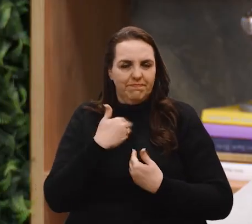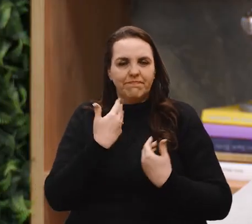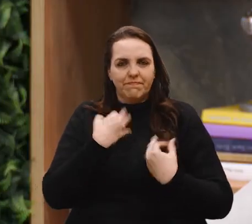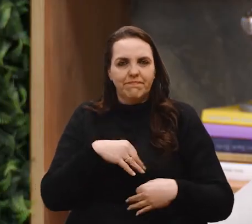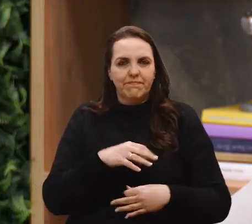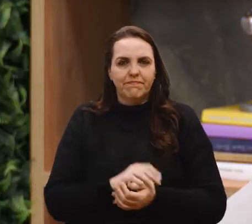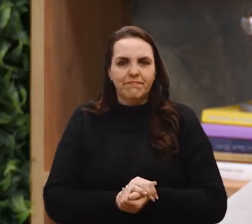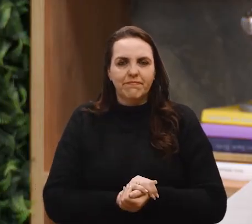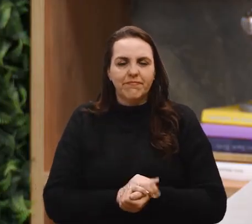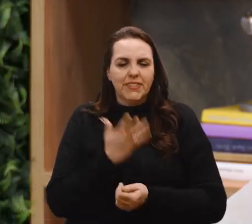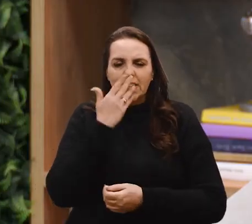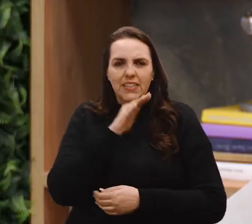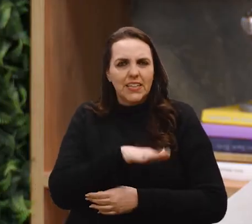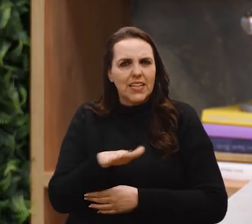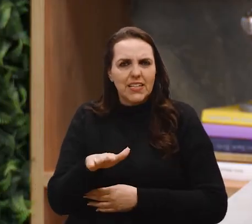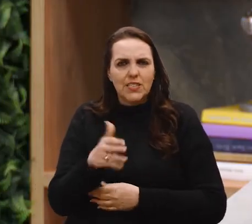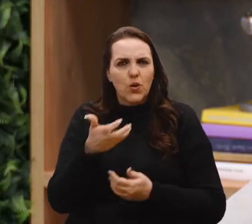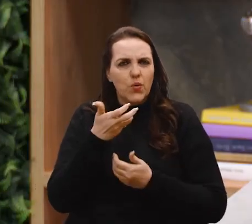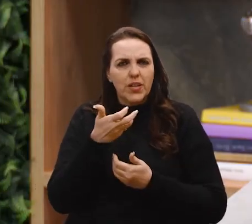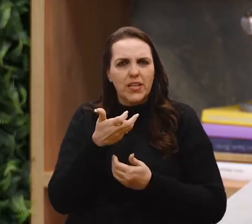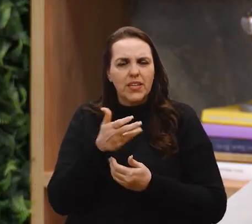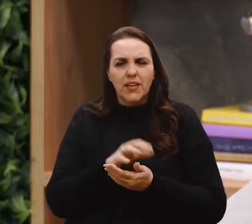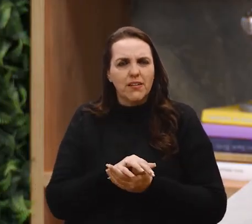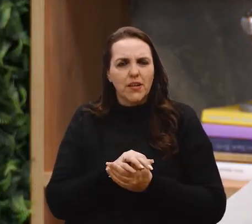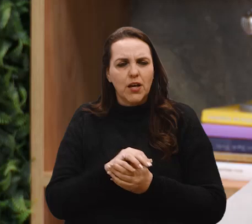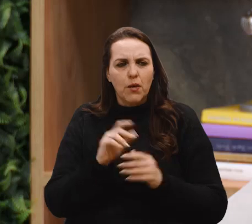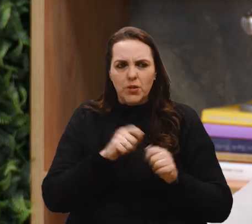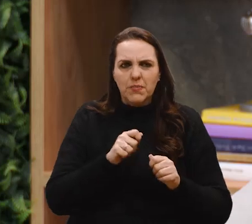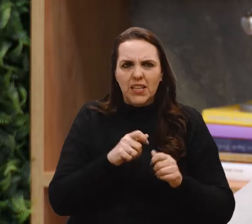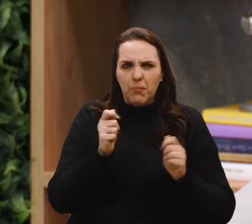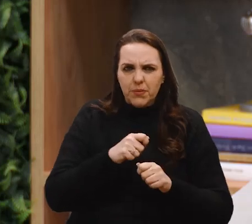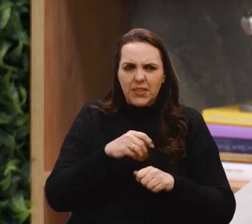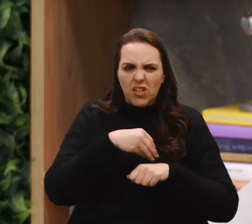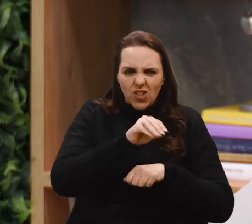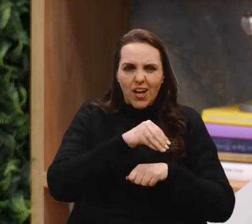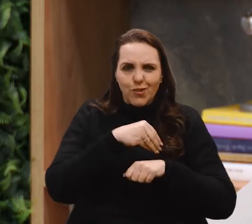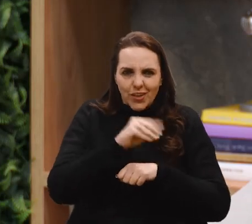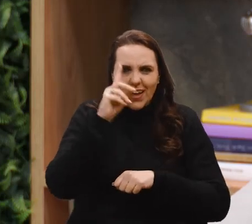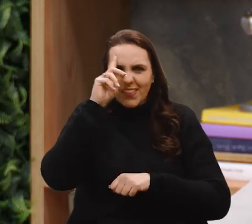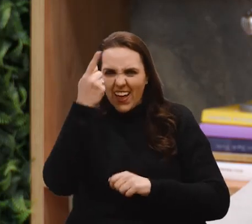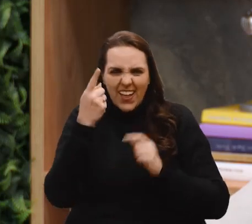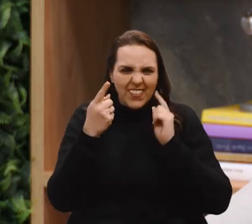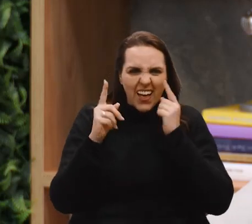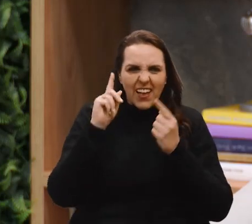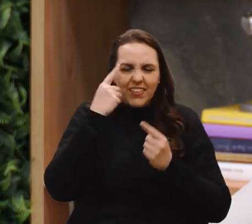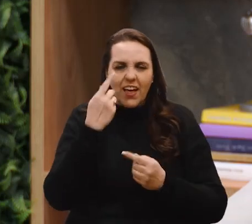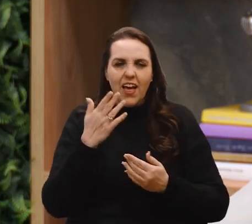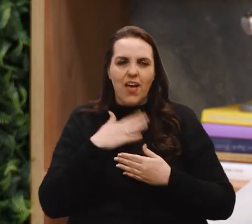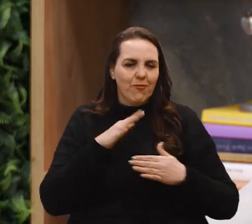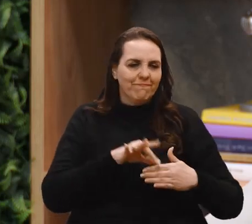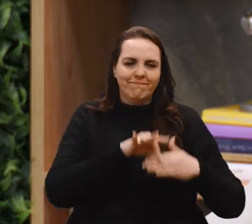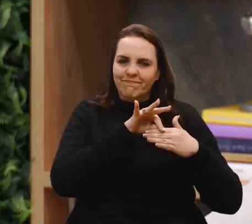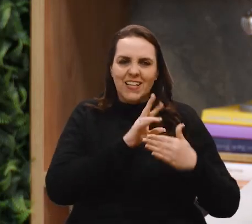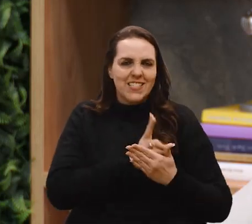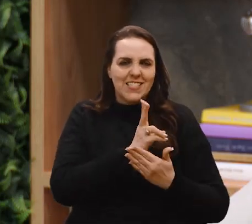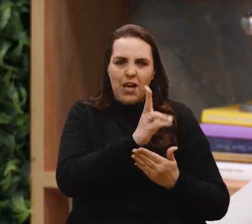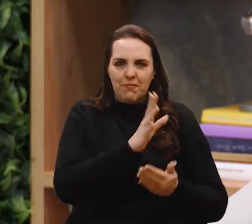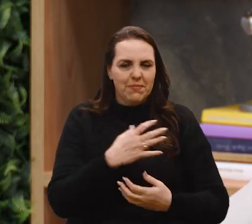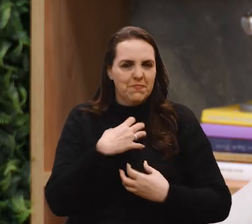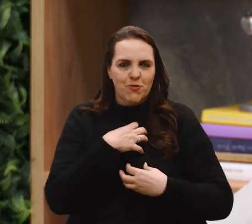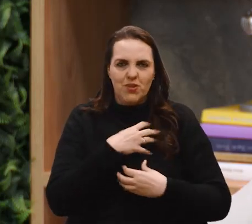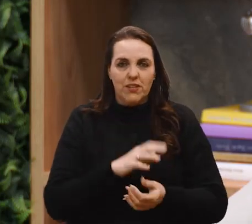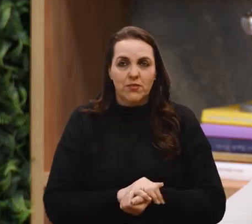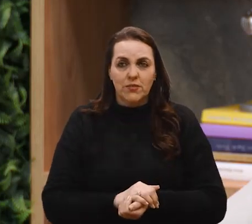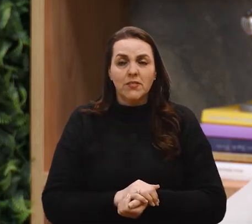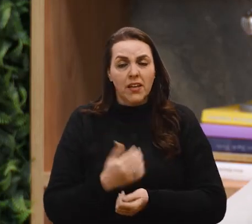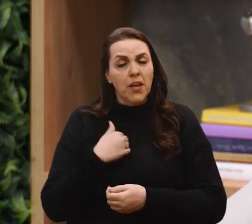porque desde criança eu queria fazer assim, não, mas eu acho que a gente podia fazer isso, é aquela ideia. Eu acho que dá. Liderança, né? Eu acho que dá, sou então. muito assim. Eu sempre tive isso da Os dois liderança.